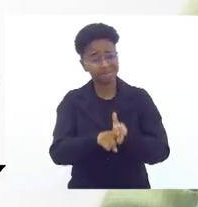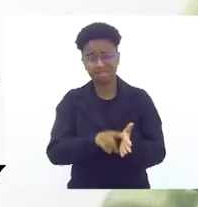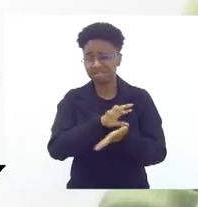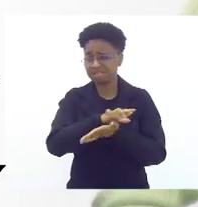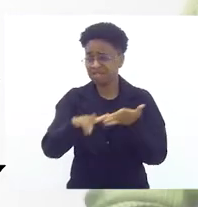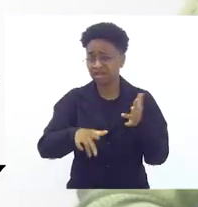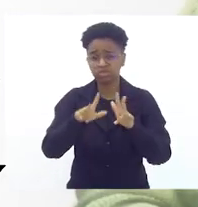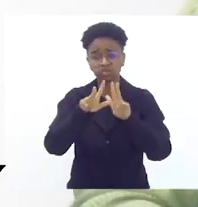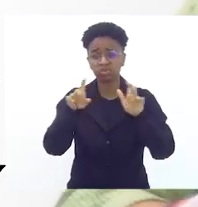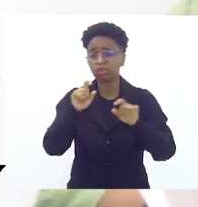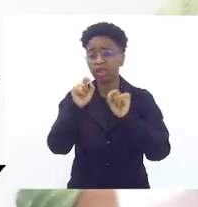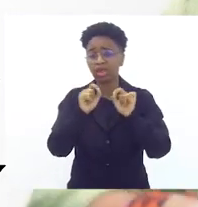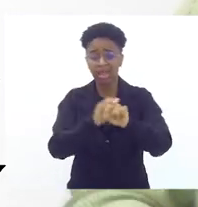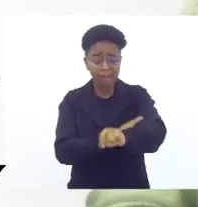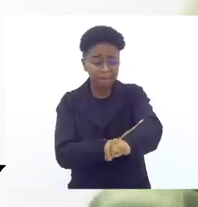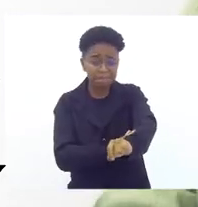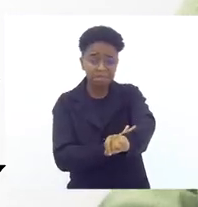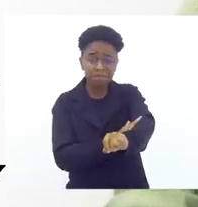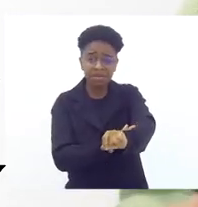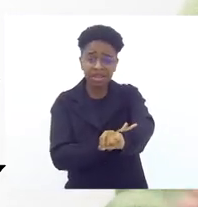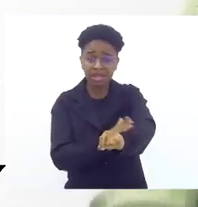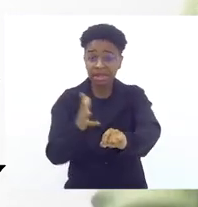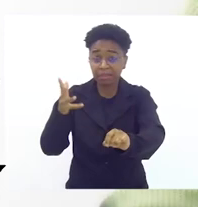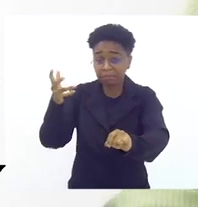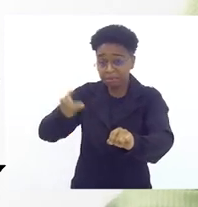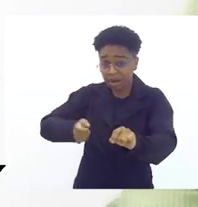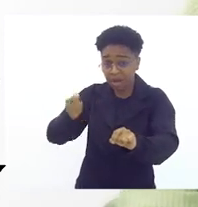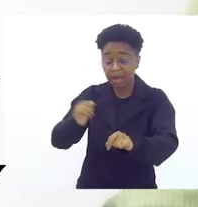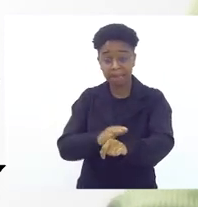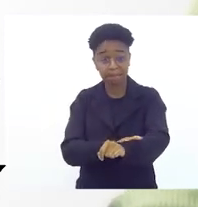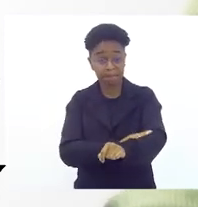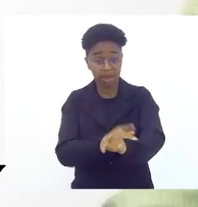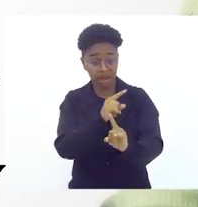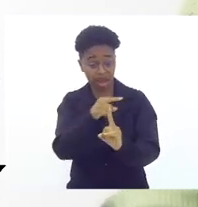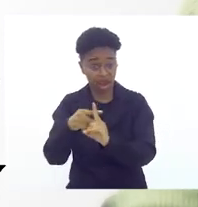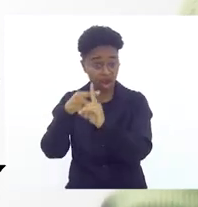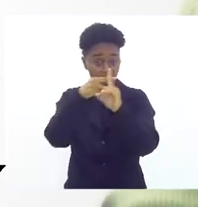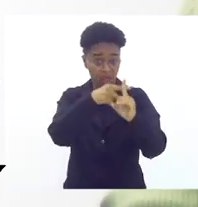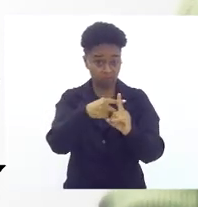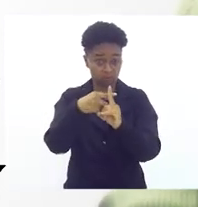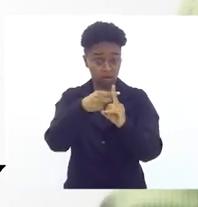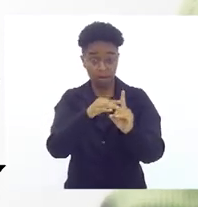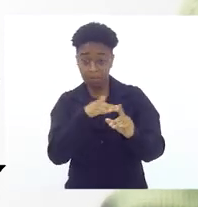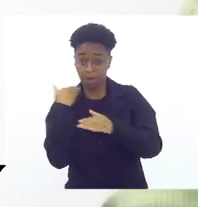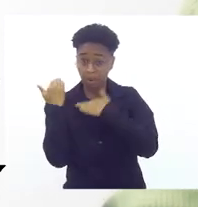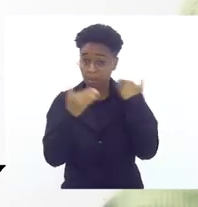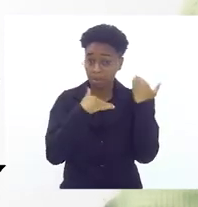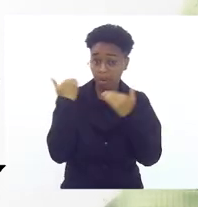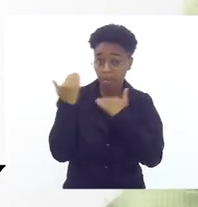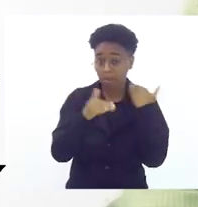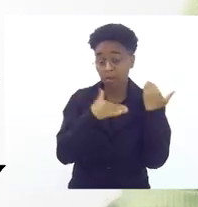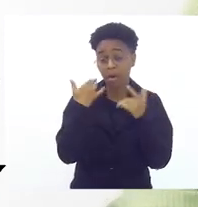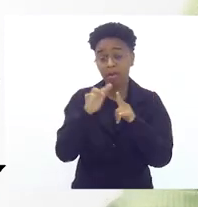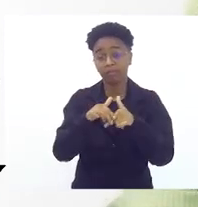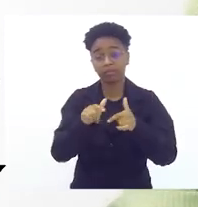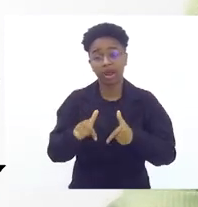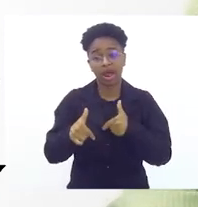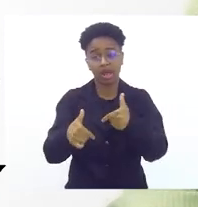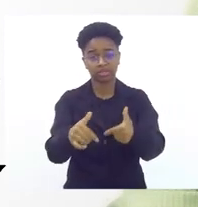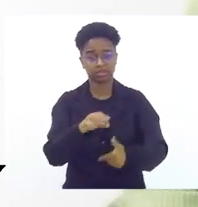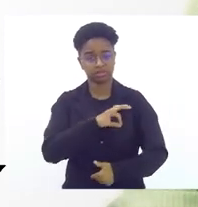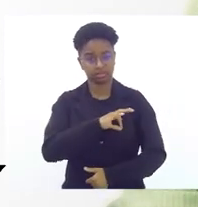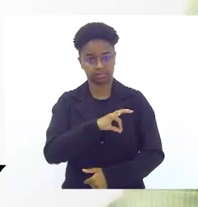pele alvo existe pele Alva e pele alvo entre as mortes decorrentes de ação policial